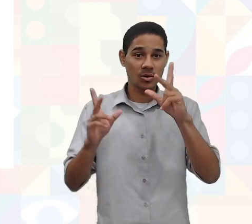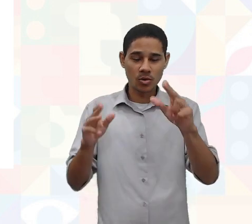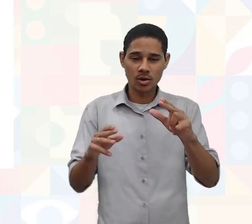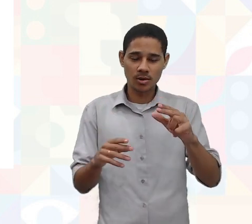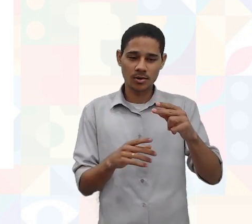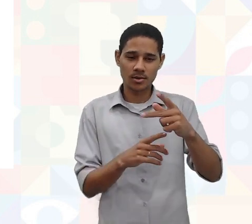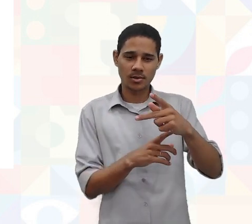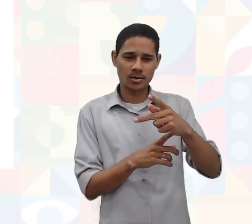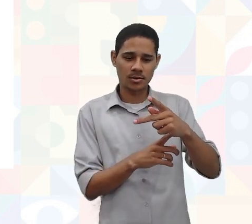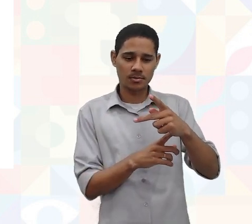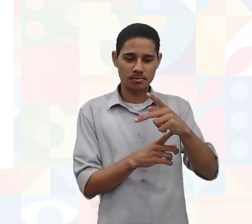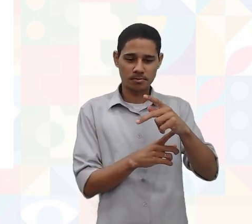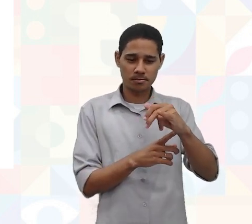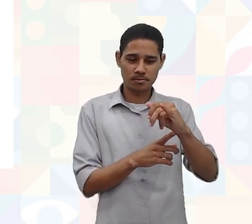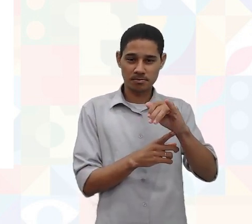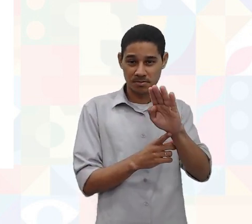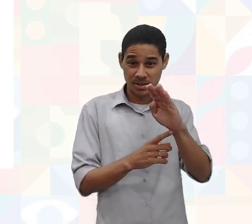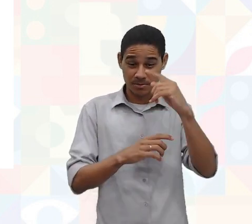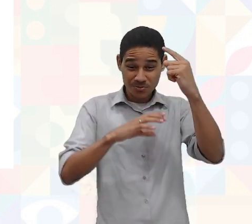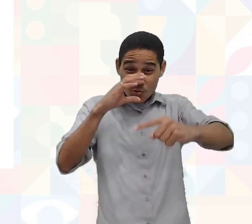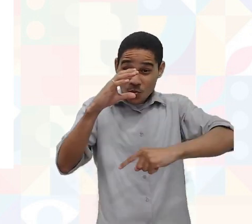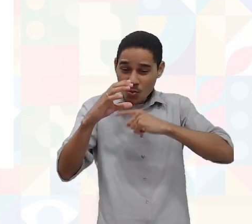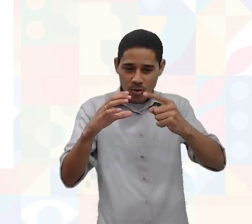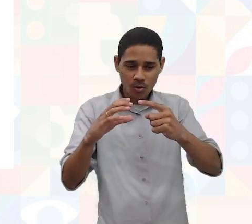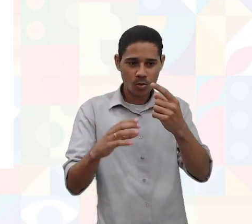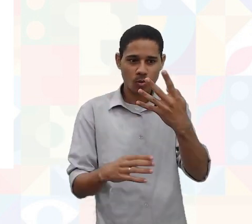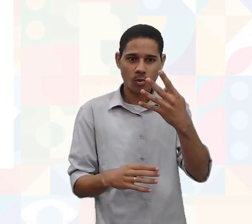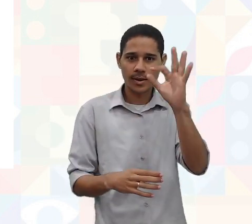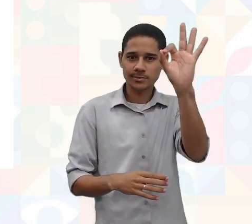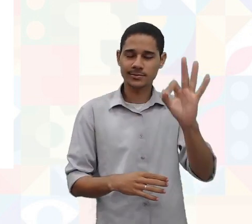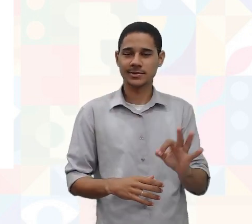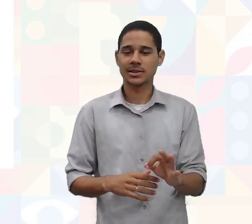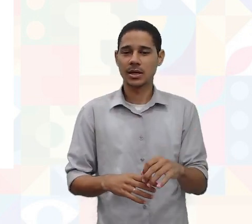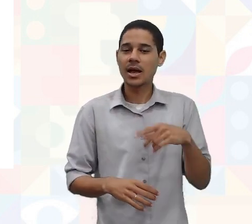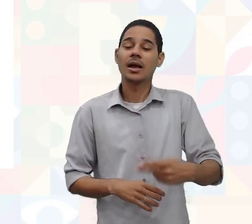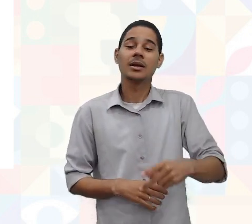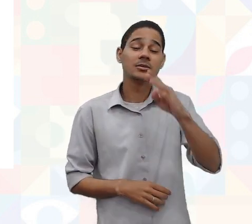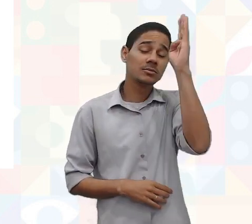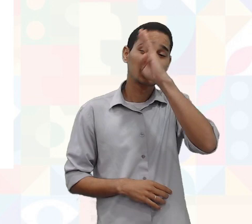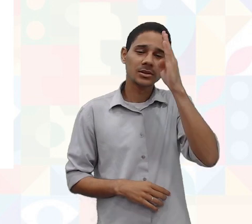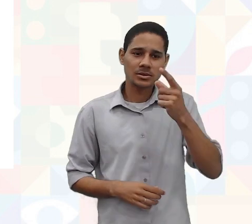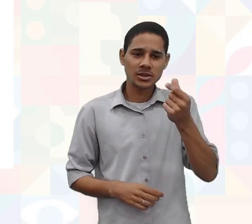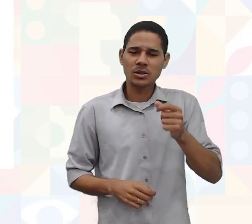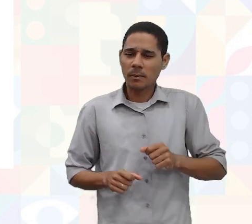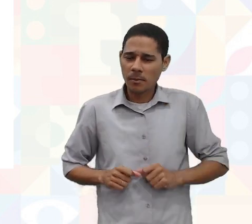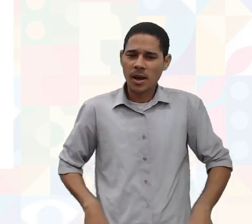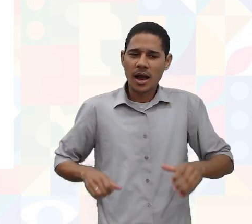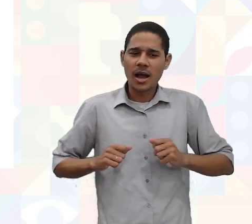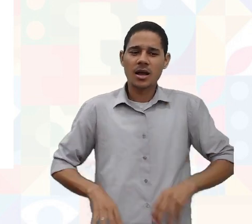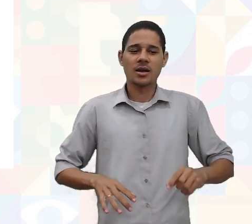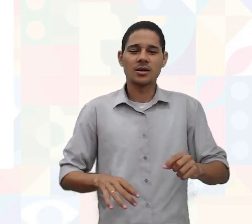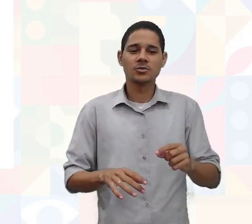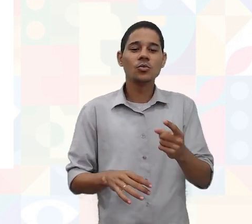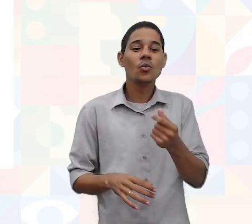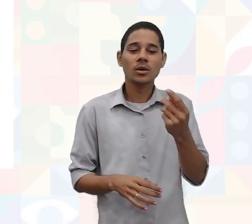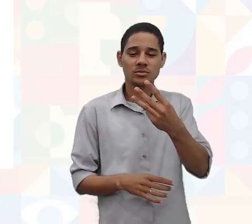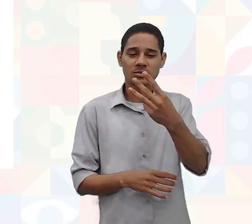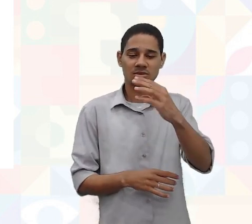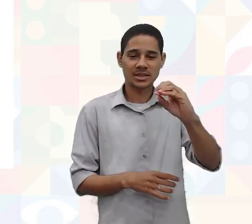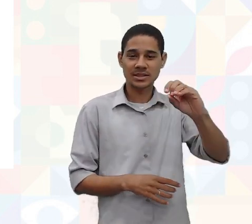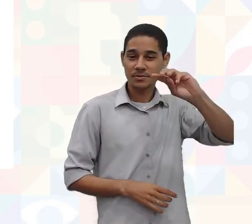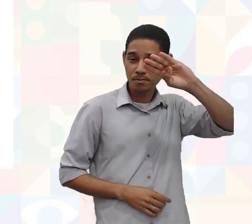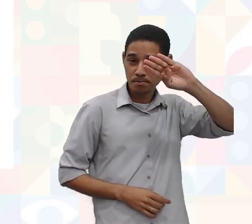PIB global por ano. No Brasil, gasta-se aproximadamente 300